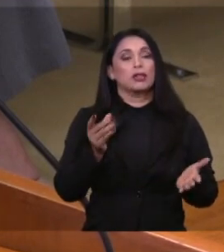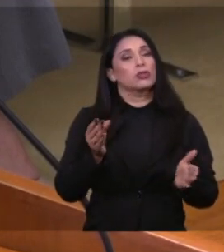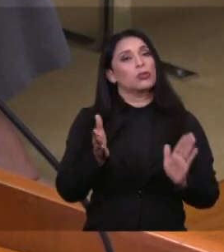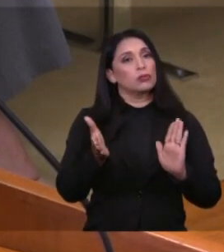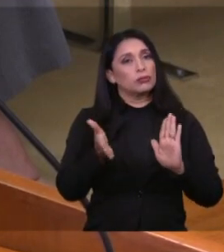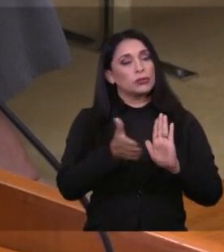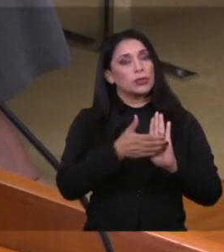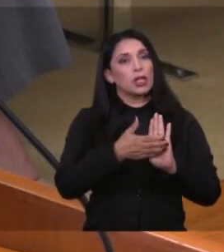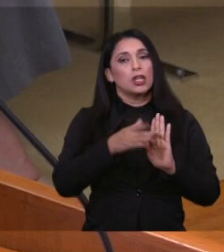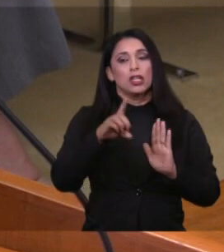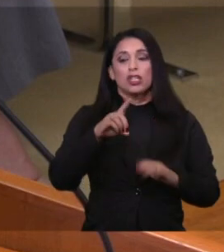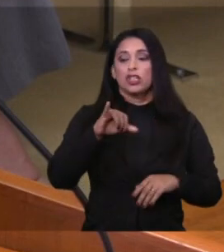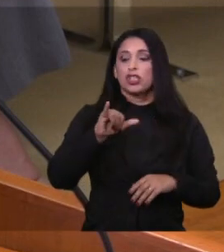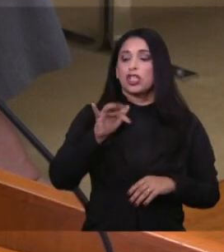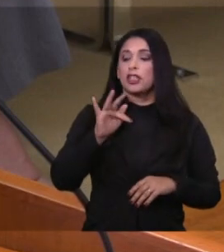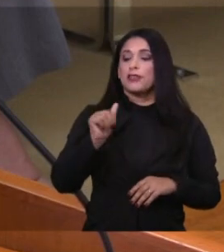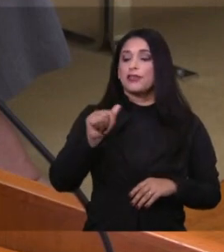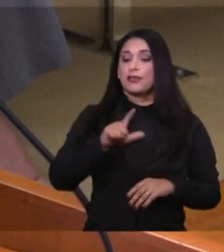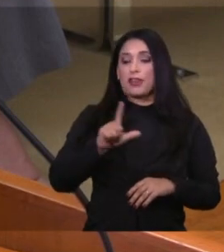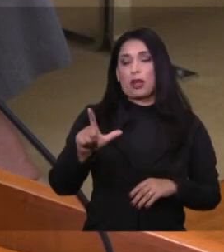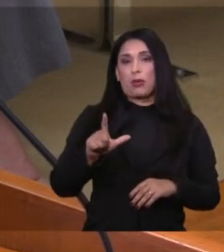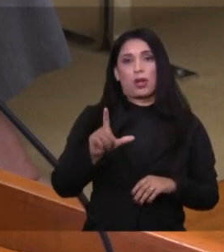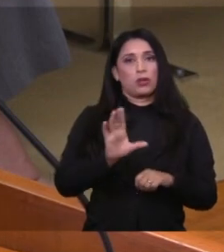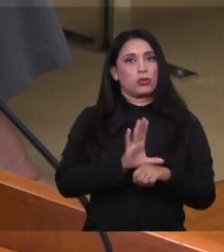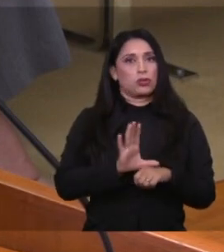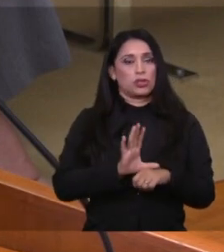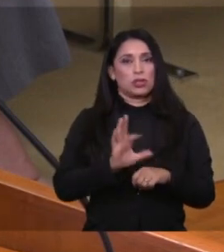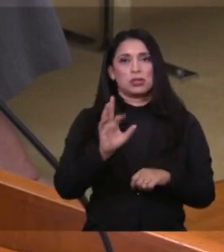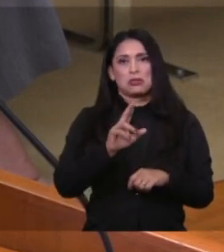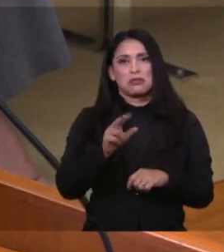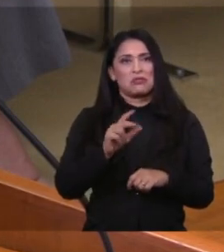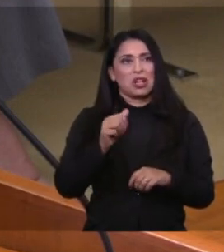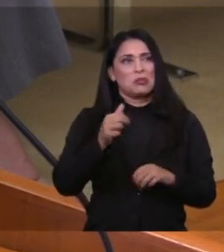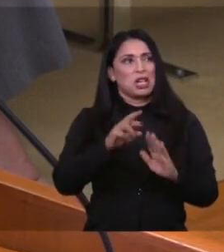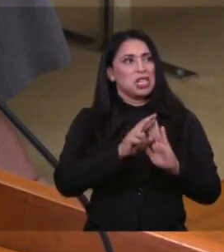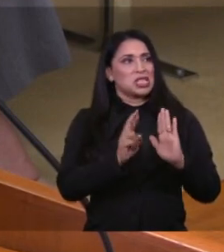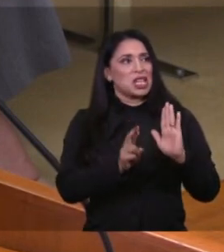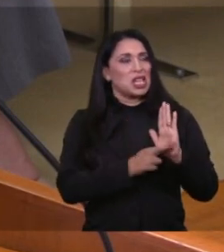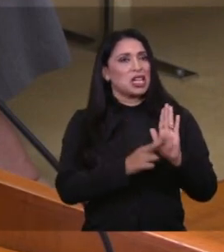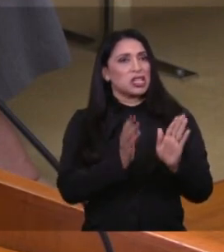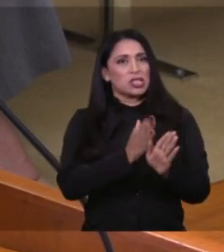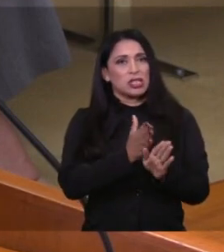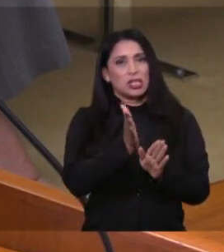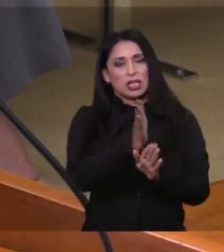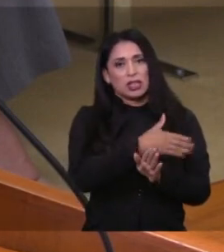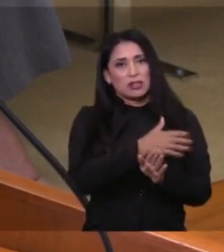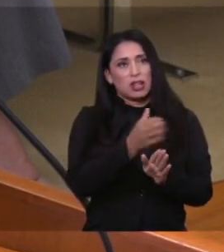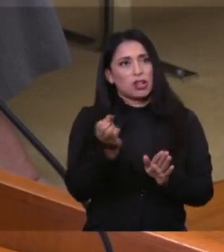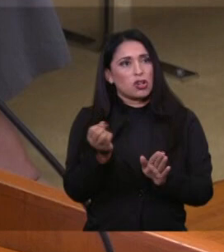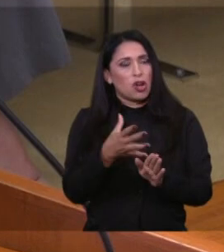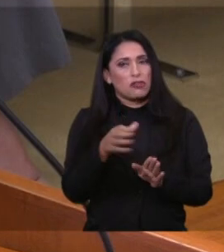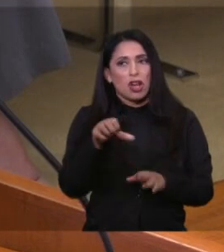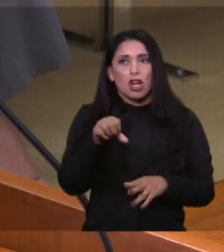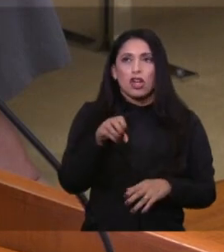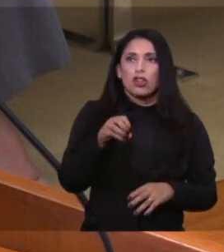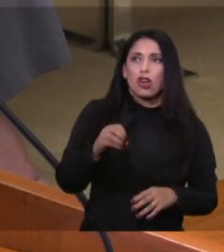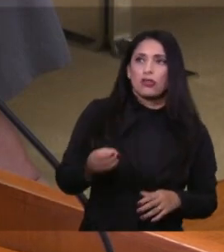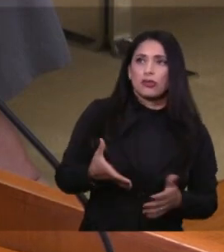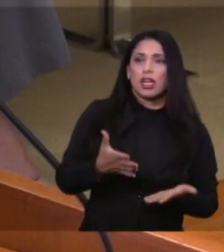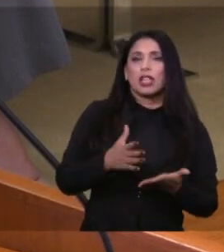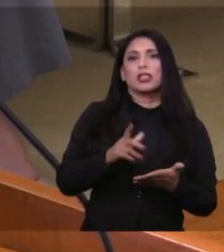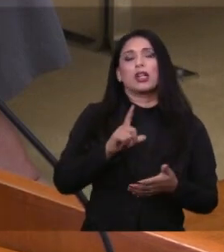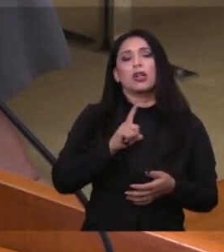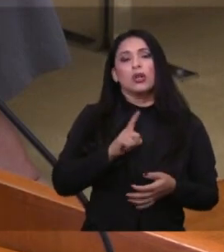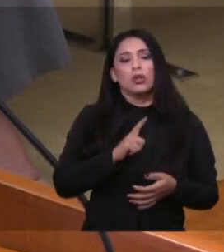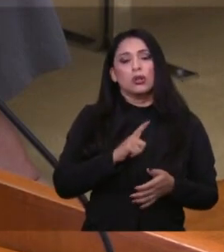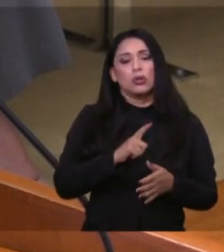a Constituição não impõe uma nova observância das regras de anterioridade nonagesimal ou de exercício